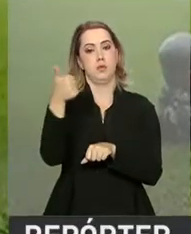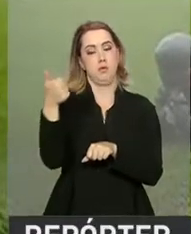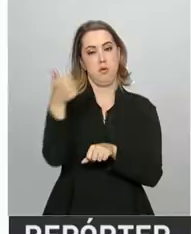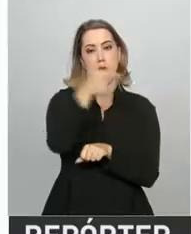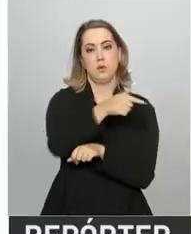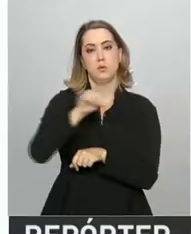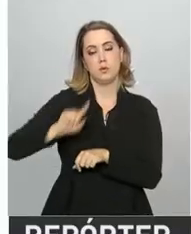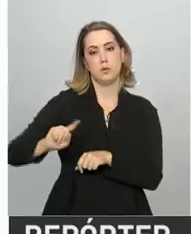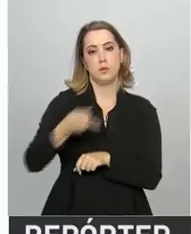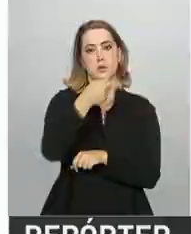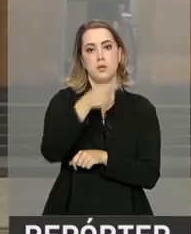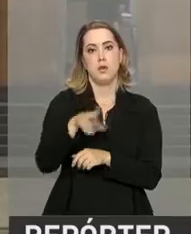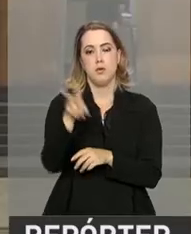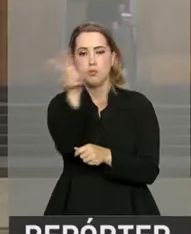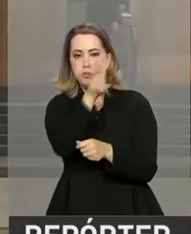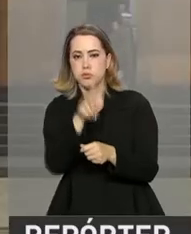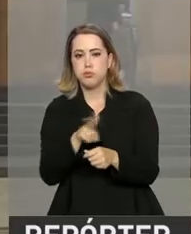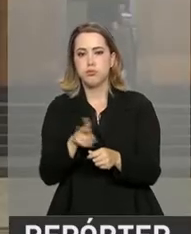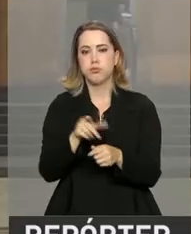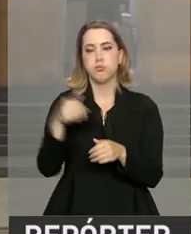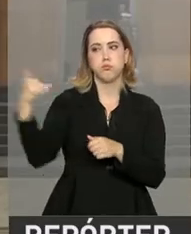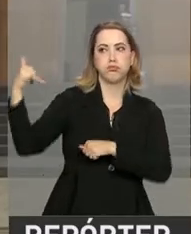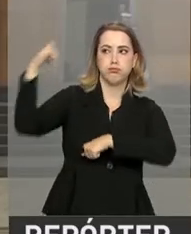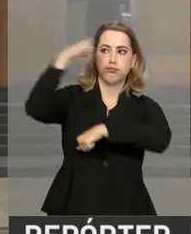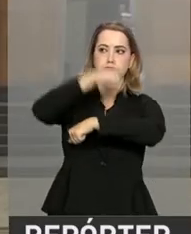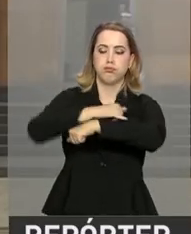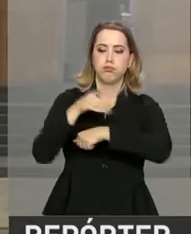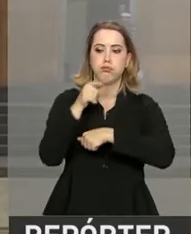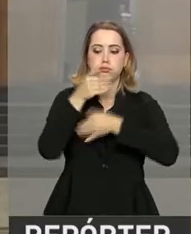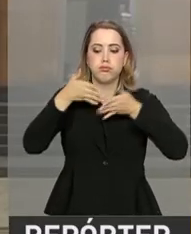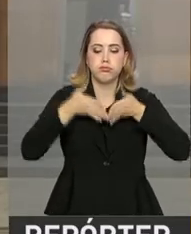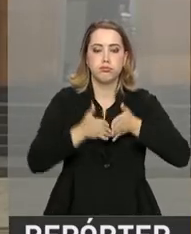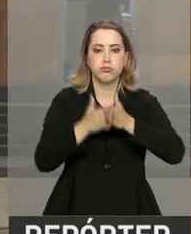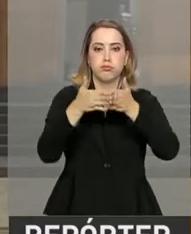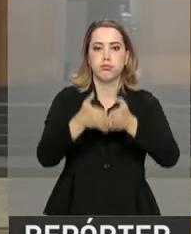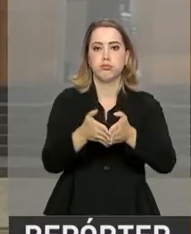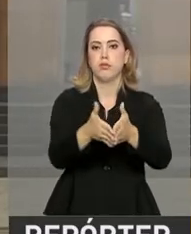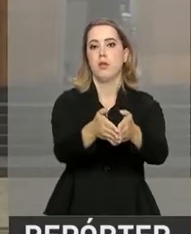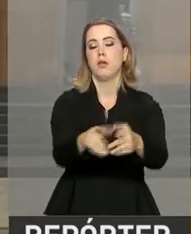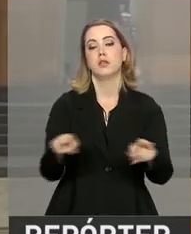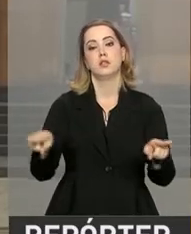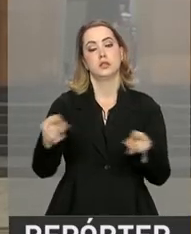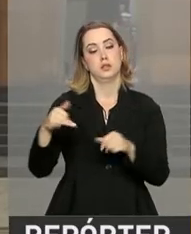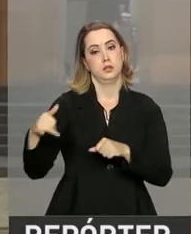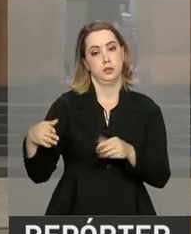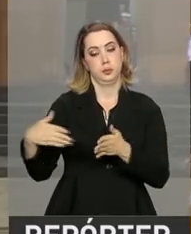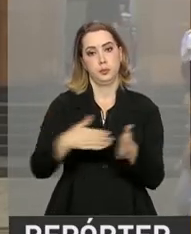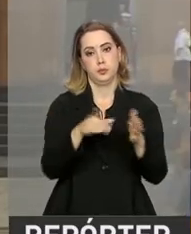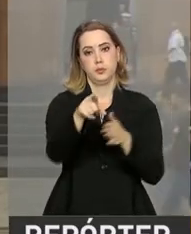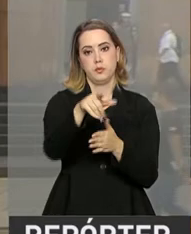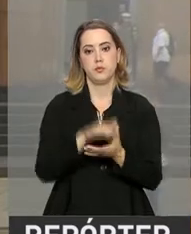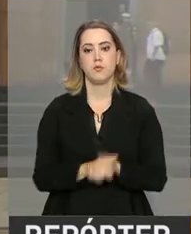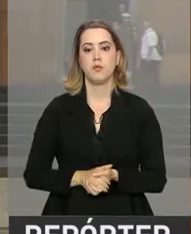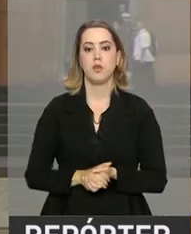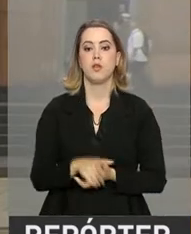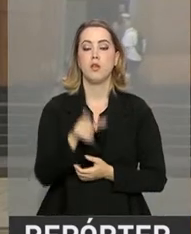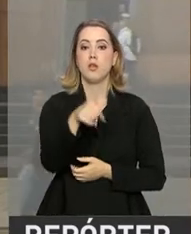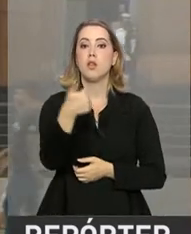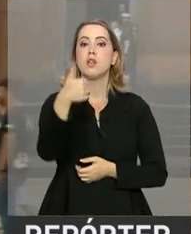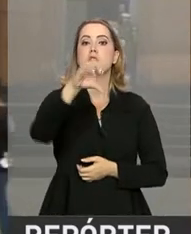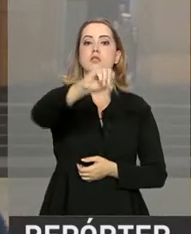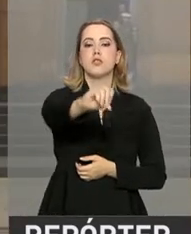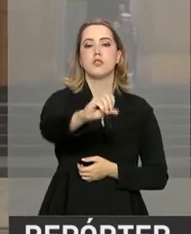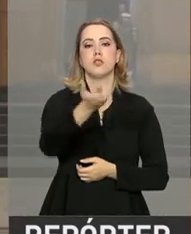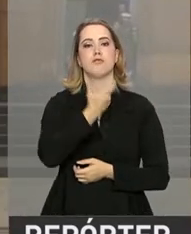por terra, mar e ar. E as Forças Armadas também participaram da parte esportiva dos Jogos Olímpicos. Das 19